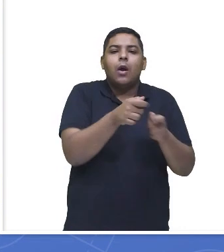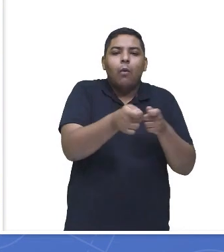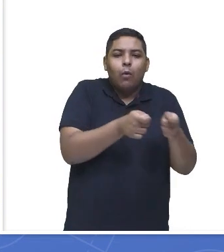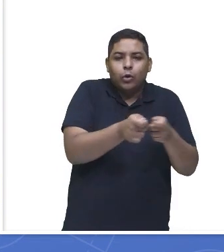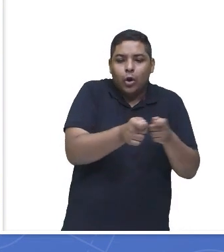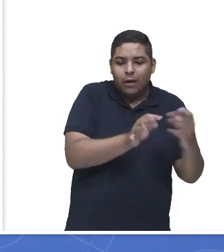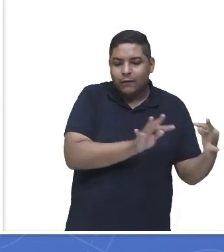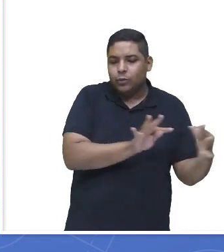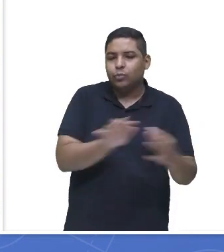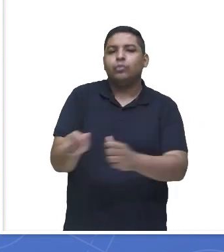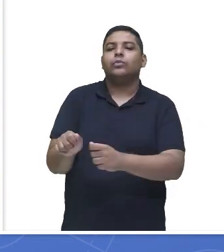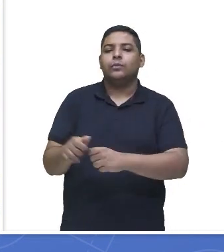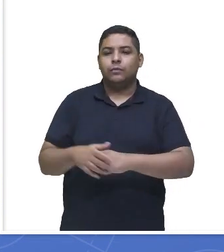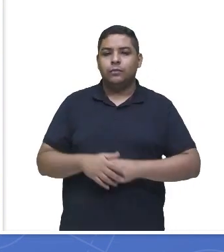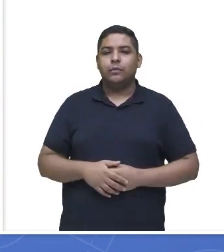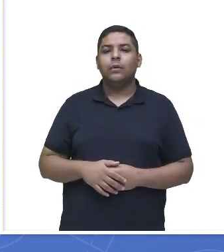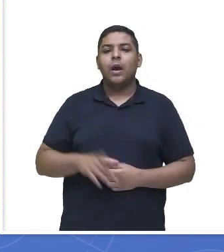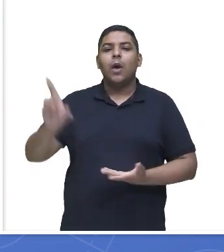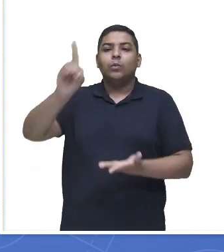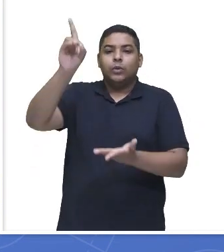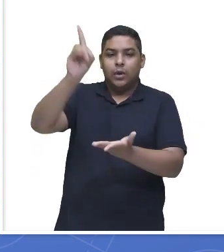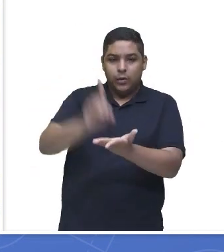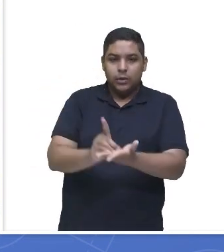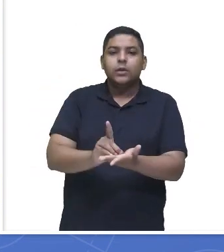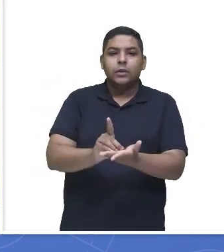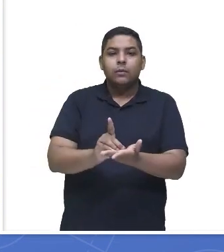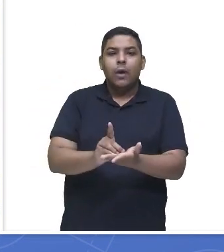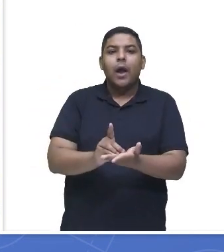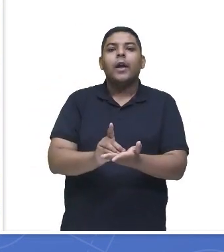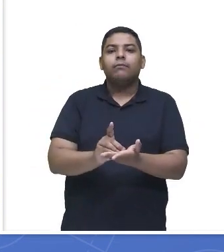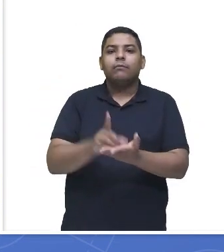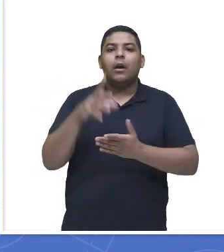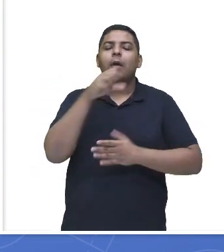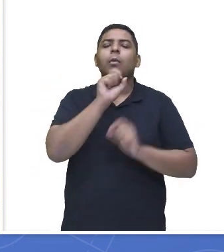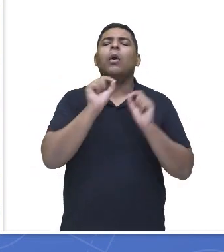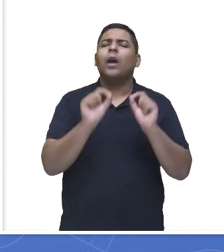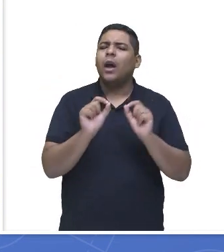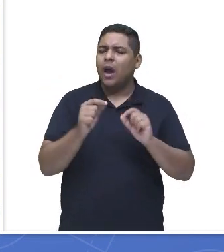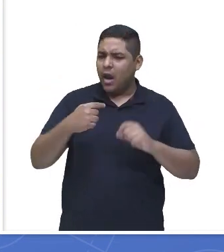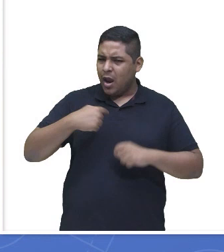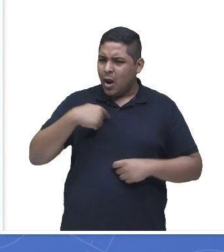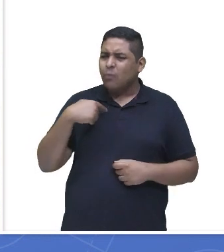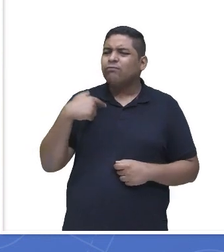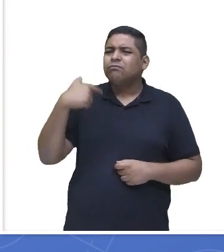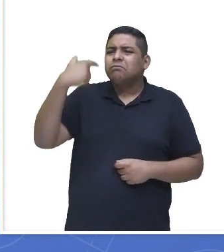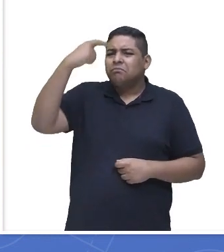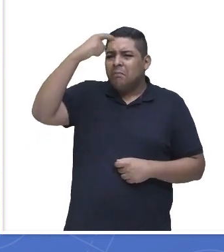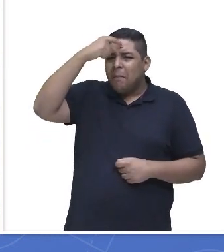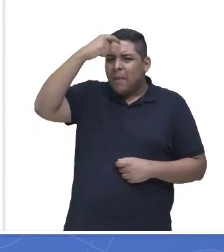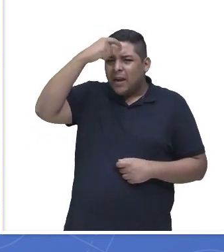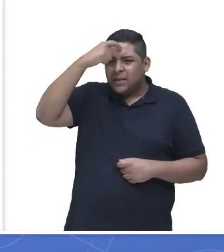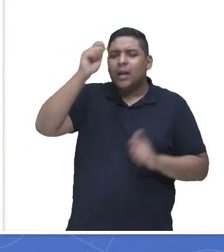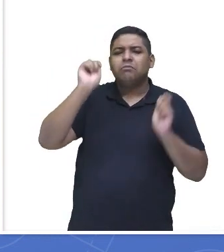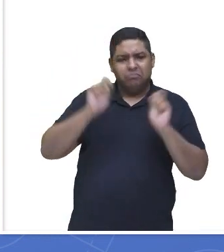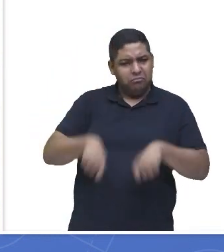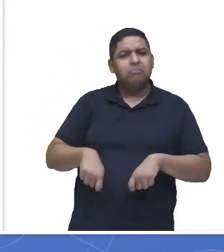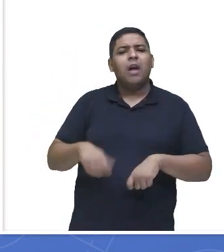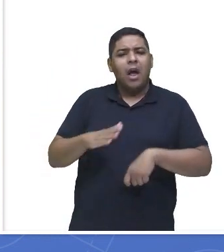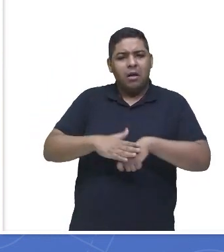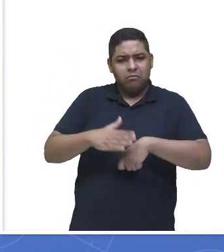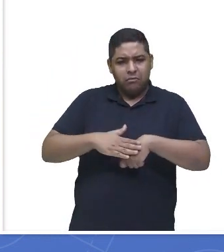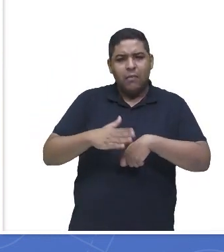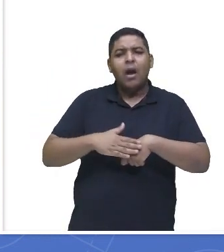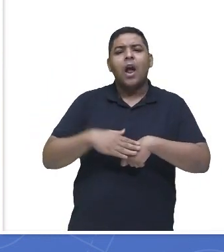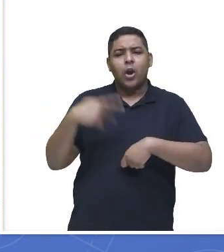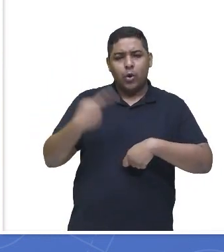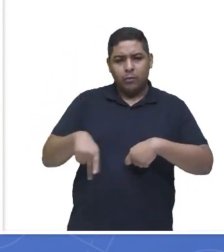homem, era o teocentrismo, e de repente o homem diz, não, eu posso pensar por mim mesmo, eu posso fazer as coisas, eu